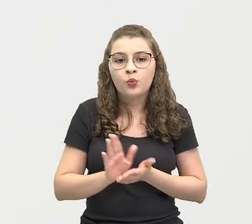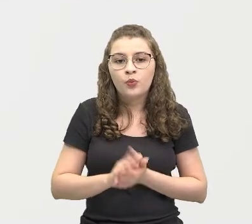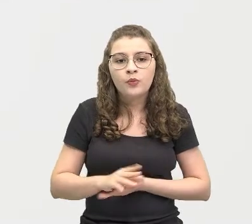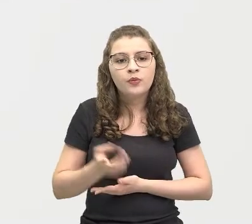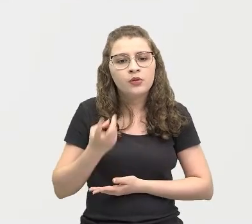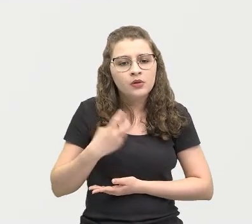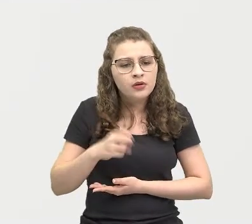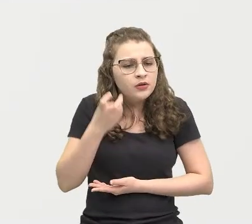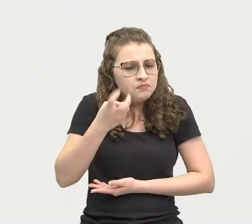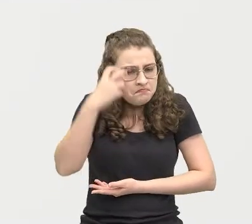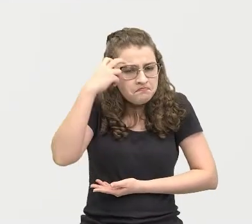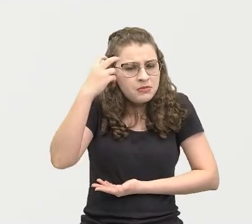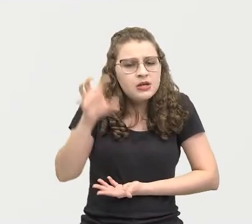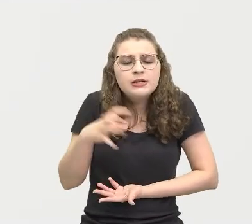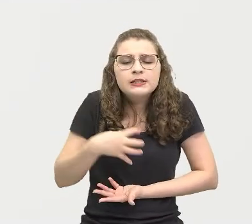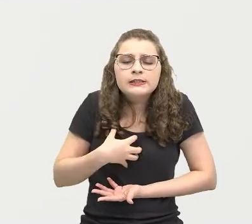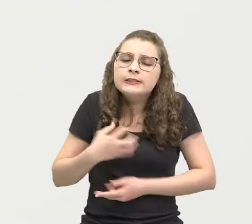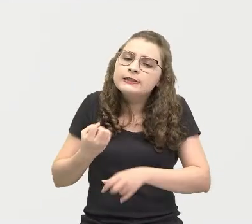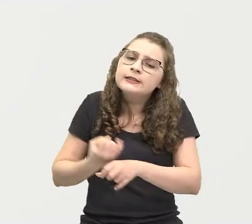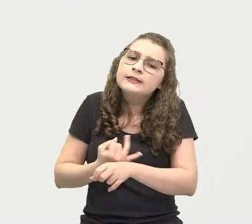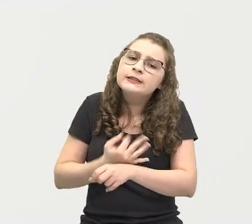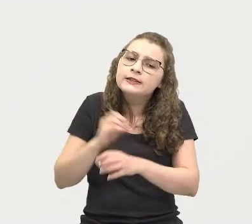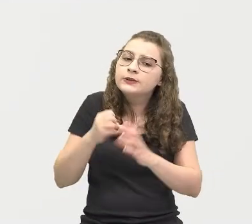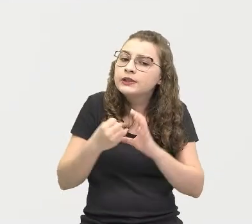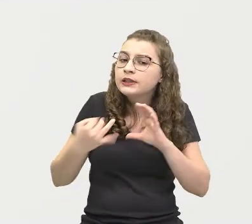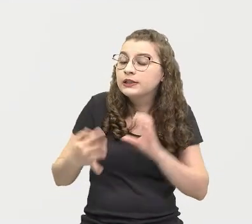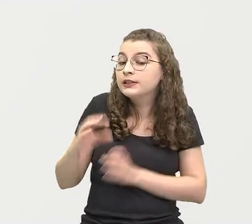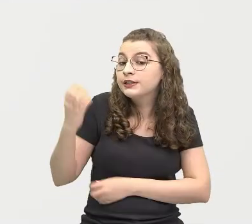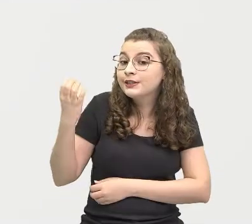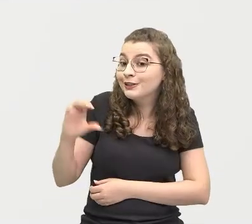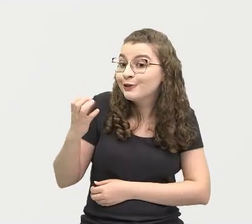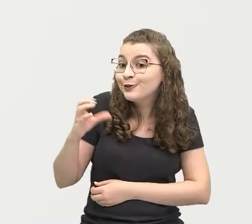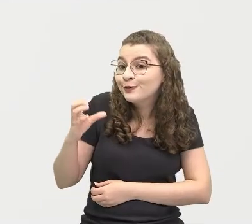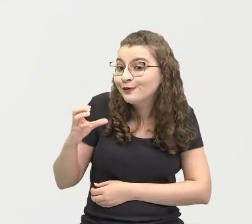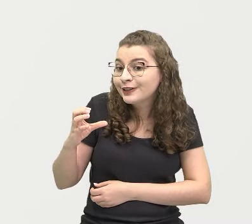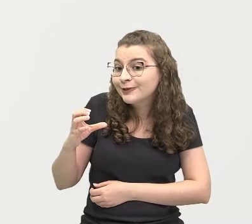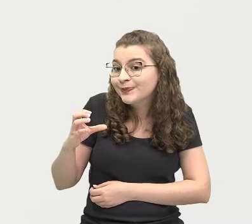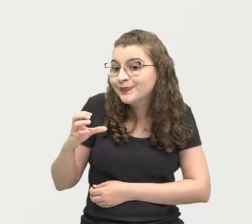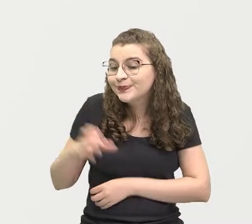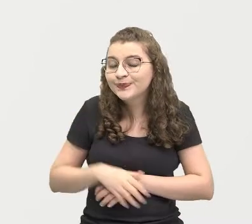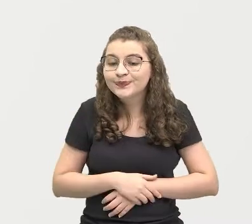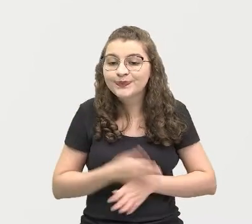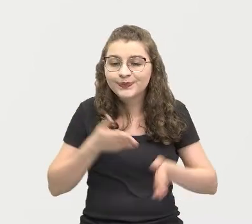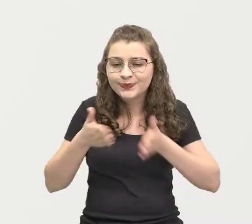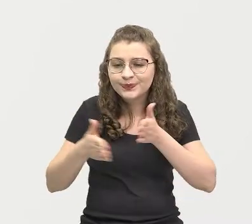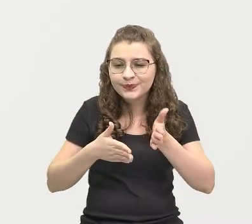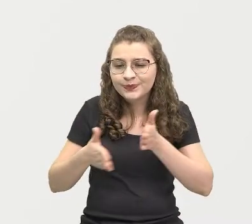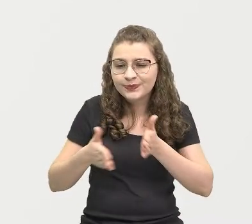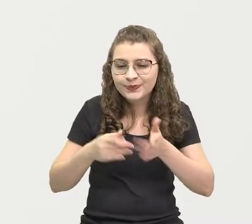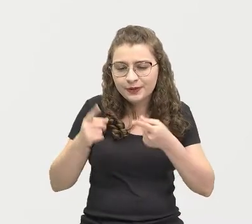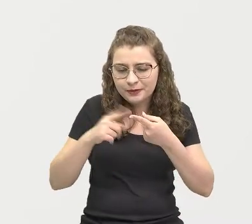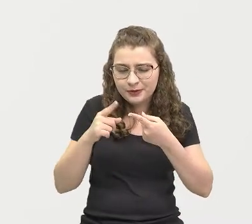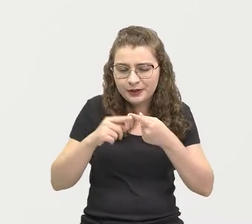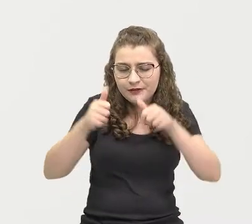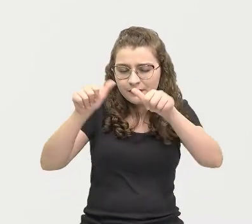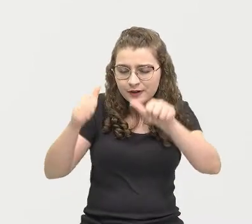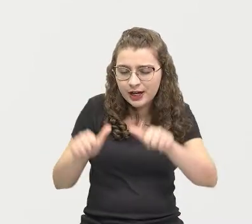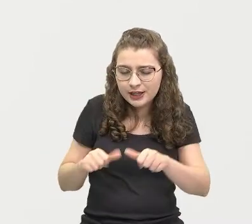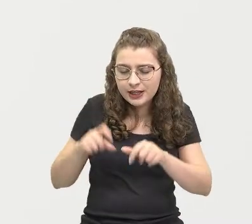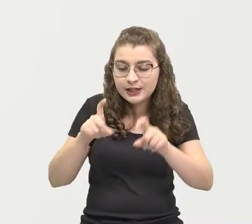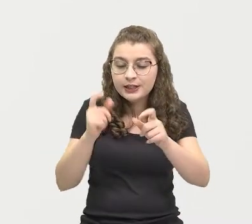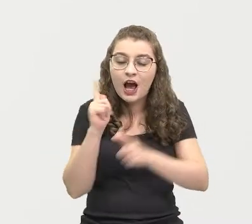inteligência, sensibilidade, caráter científico, que eu falei aí, né? Falei que nesse primeiro momento da Terra ele vai analisar, indicar